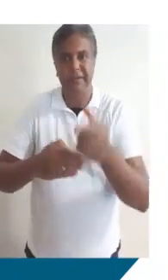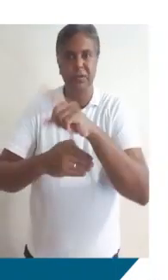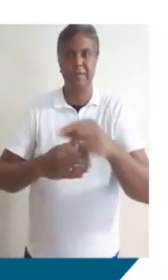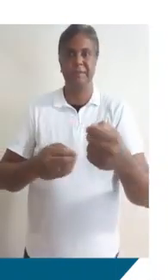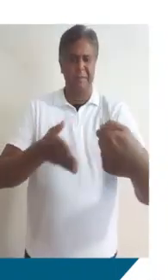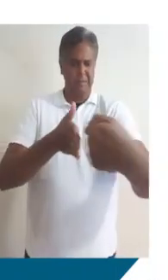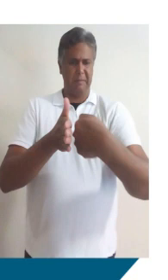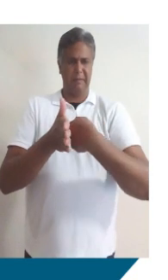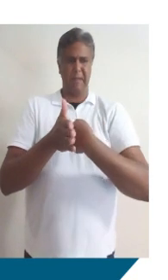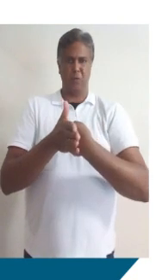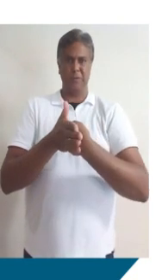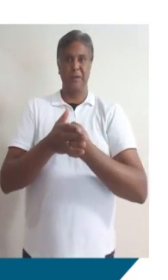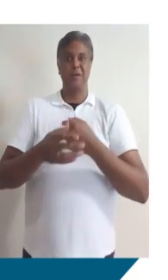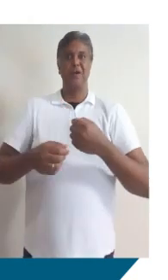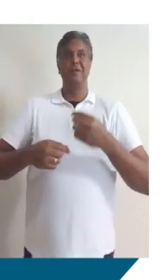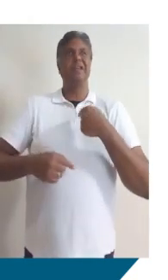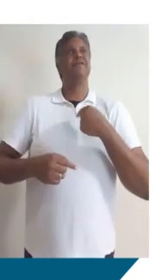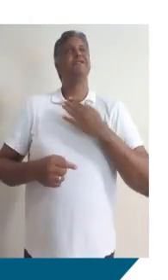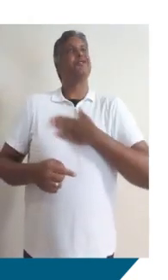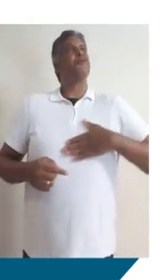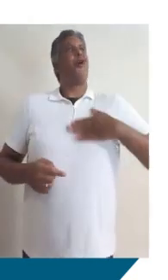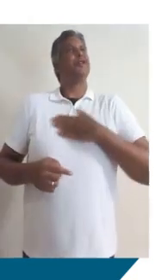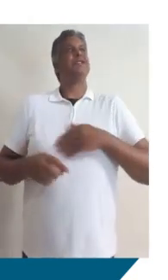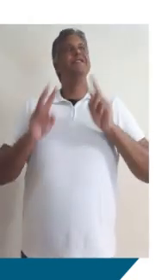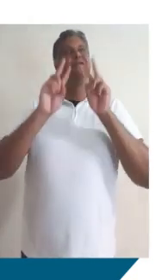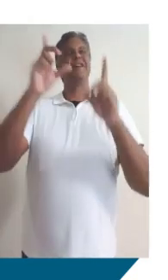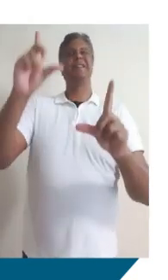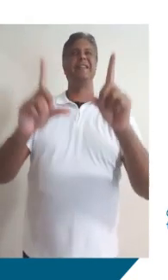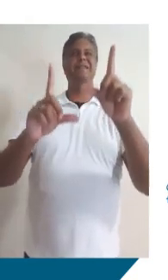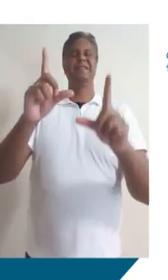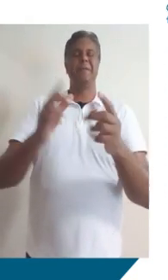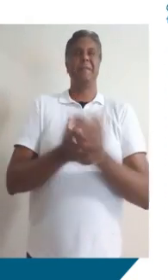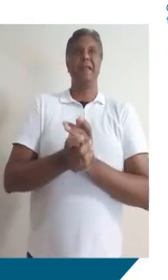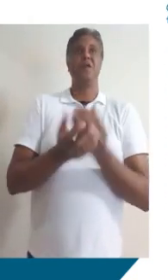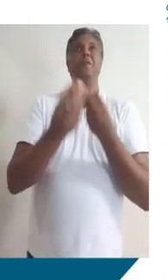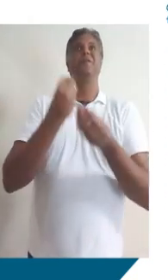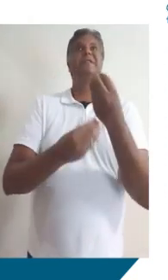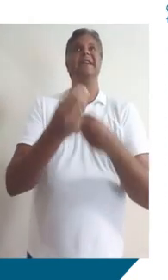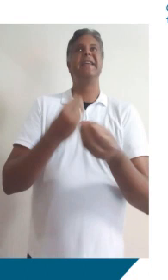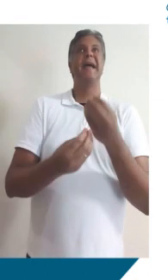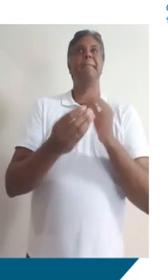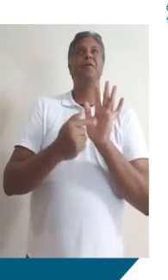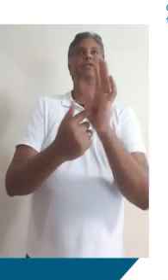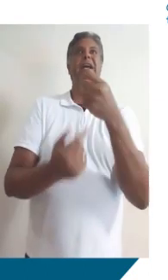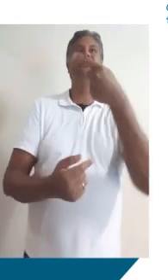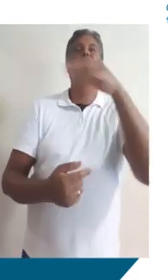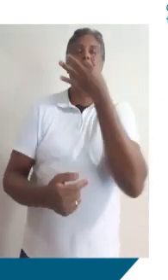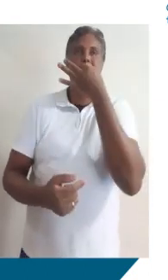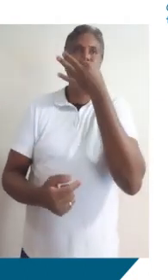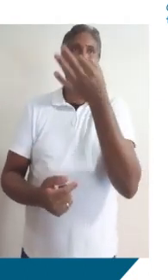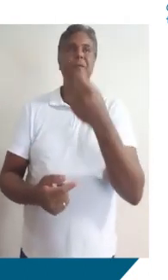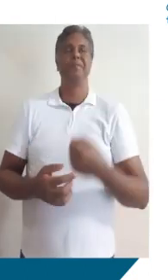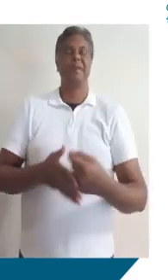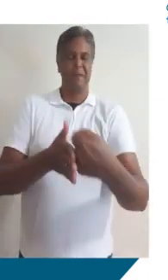perguntam o meu programa favorito, eu tenho 2 maneiras de expressar sua opinião. A primeira é expressá-la de uma vez. O programa que mais gosto de